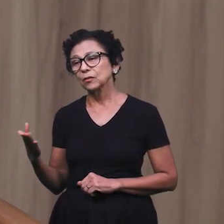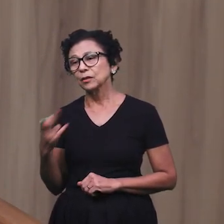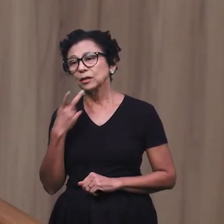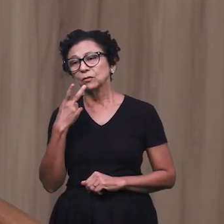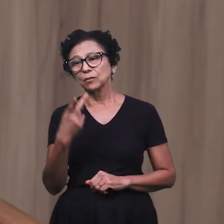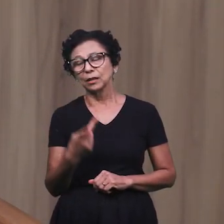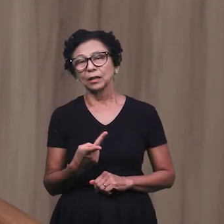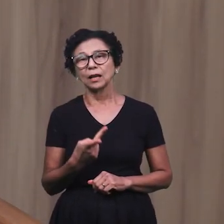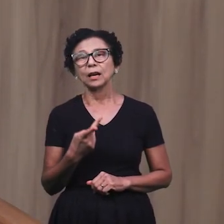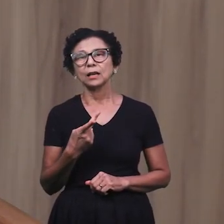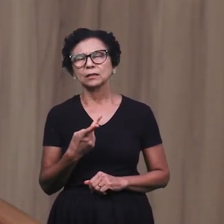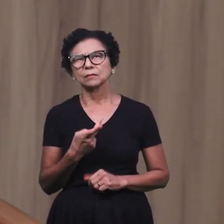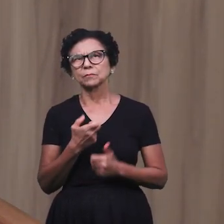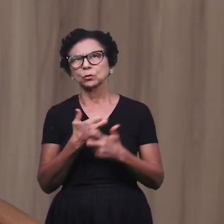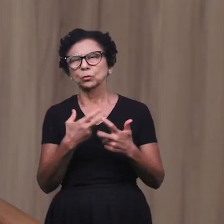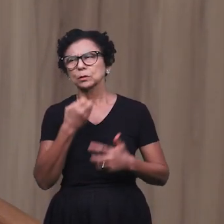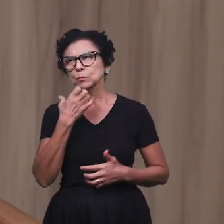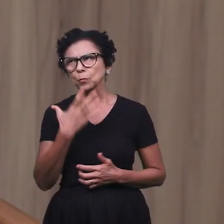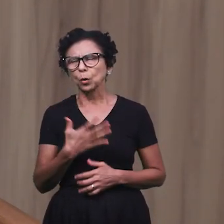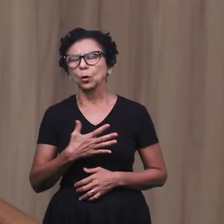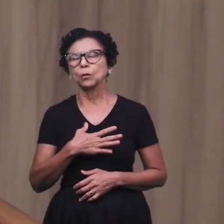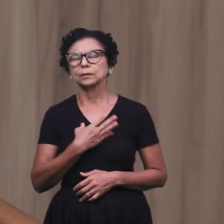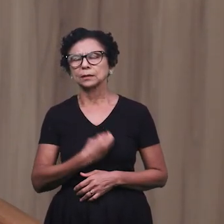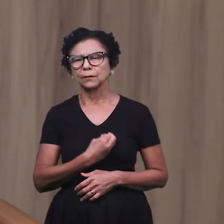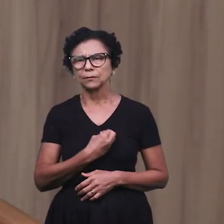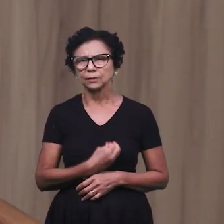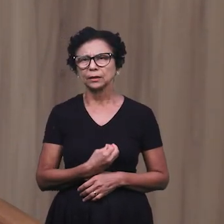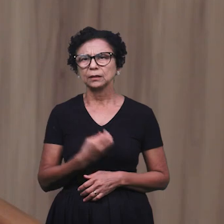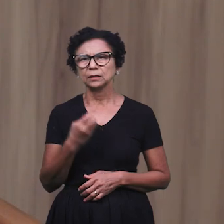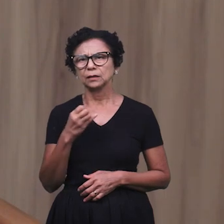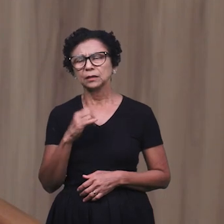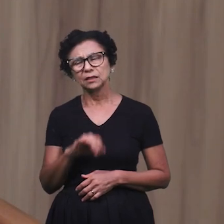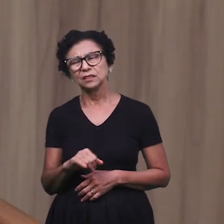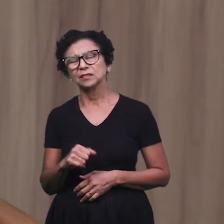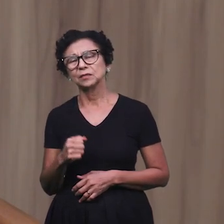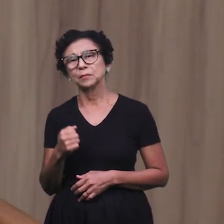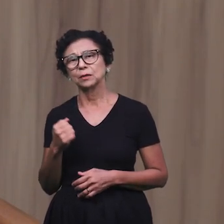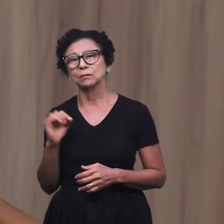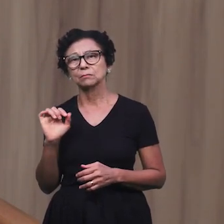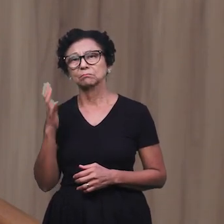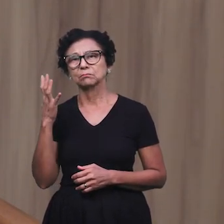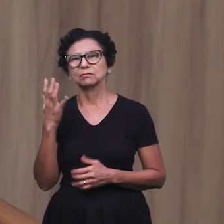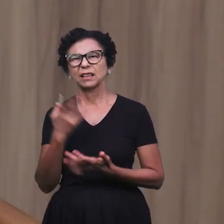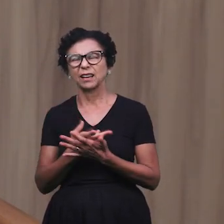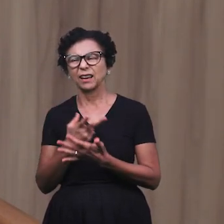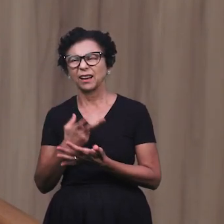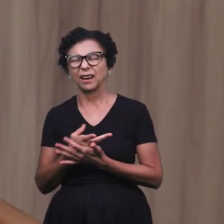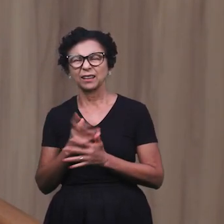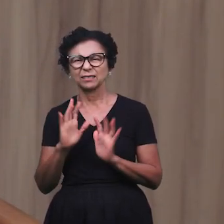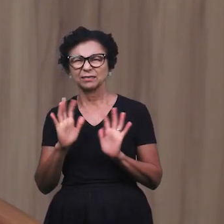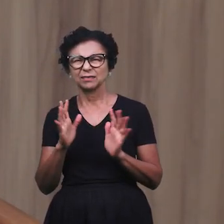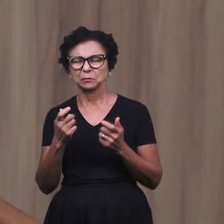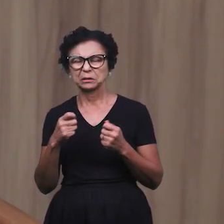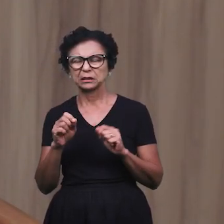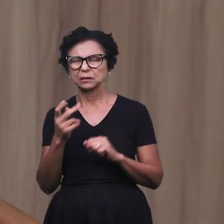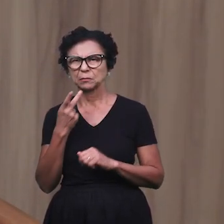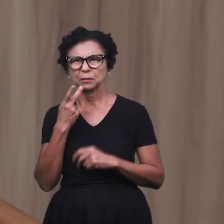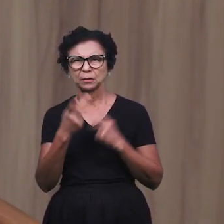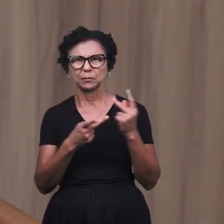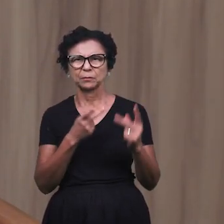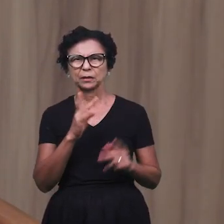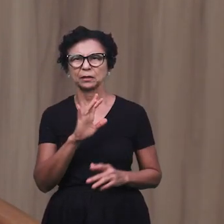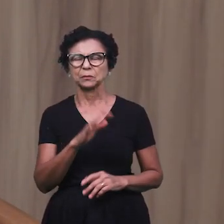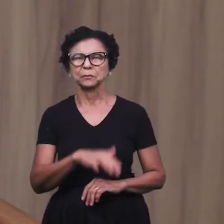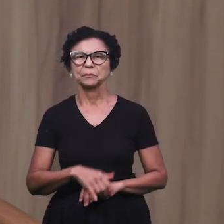é só ouvindo. É o jovem que vai sentar ali e vai ouvir. E para o idoso também é maravilhoso, porque ele vai se sentir